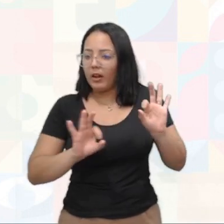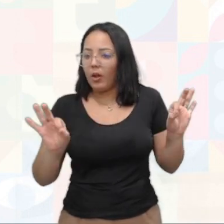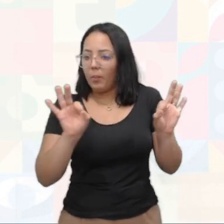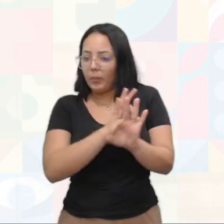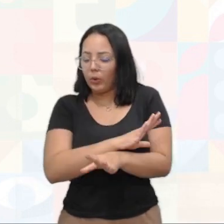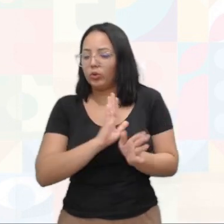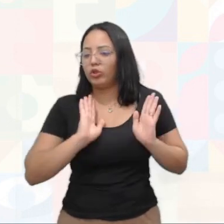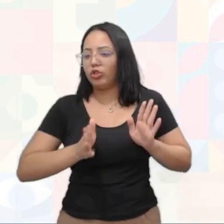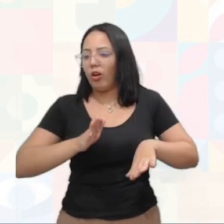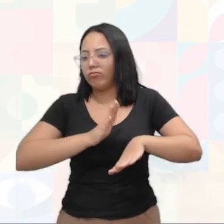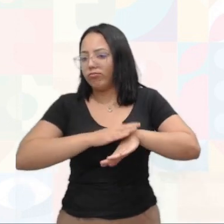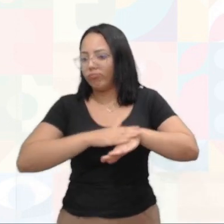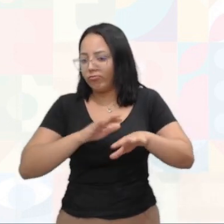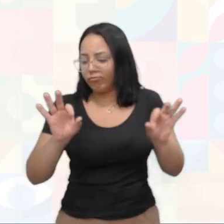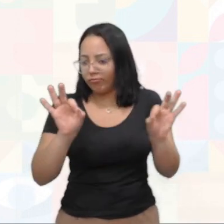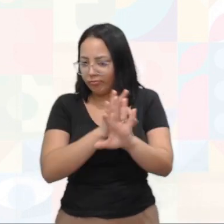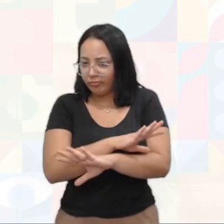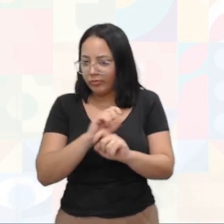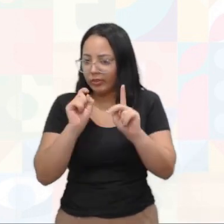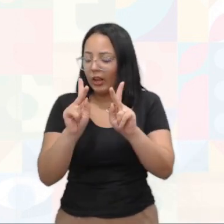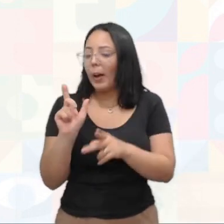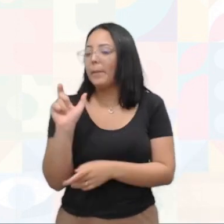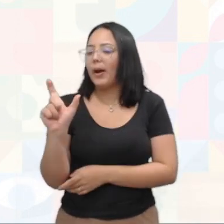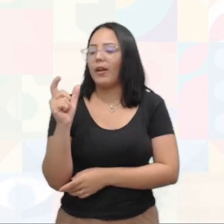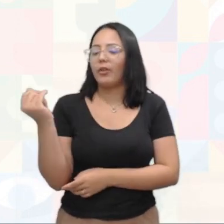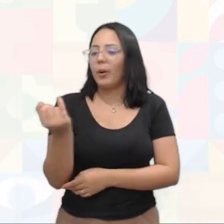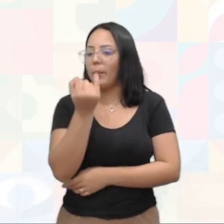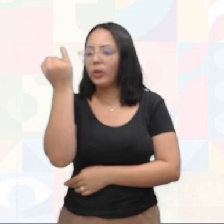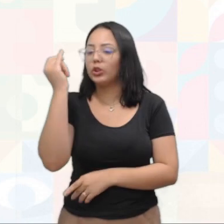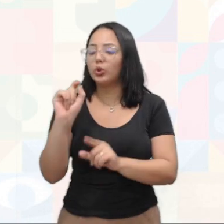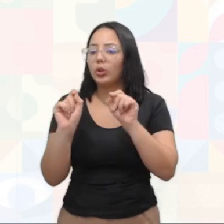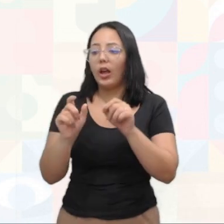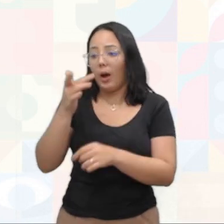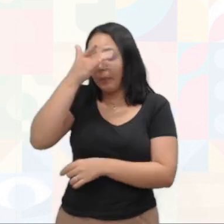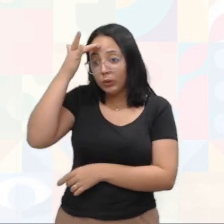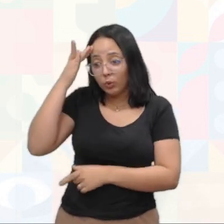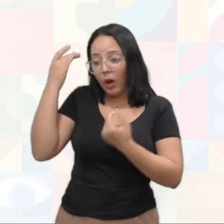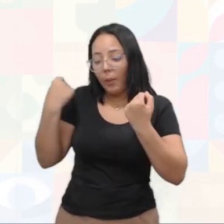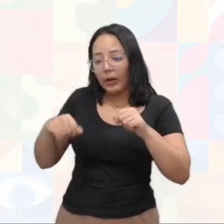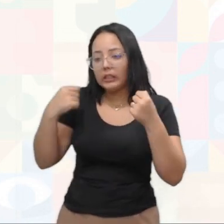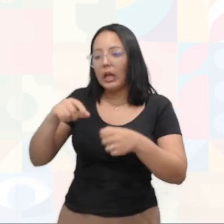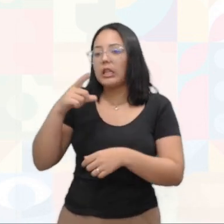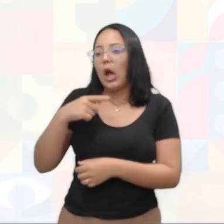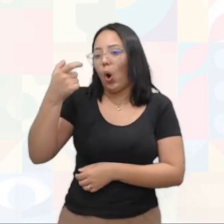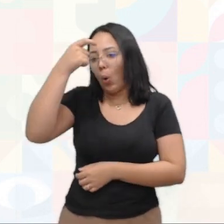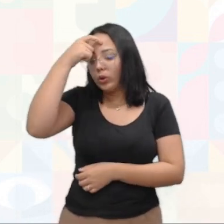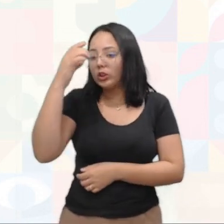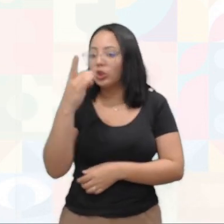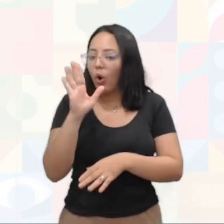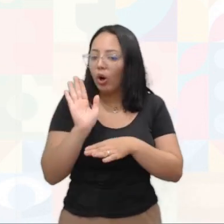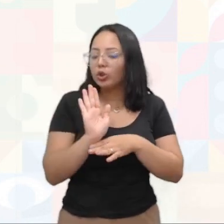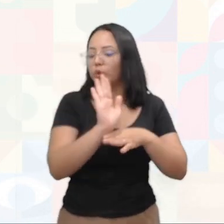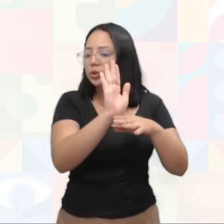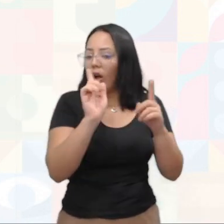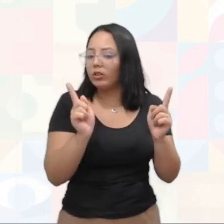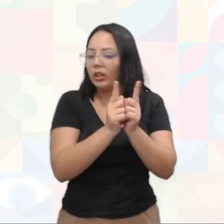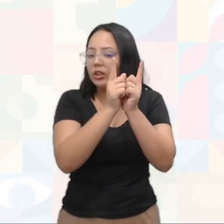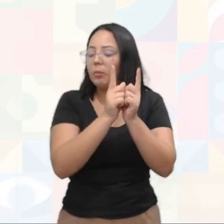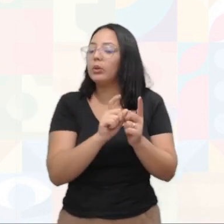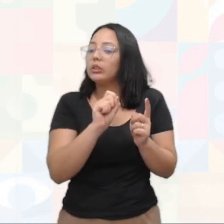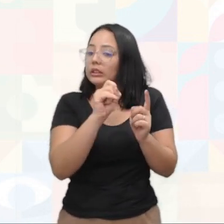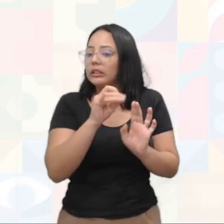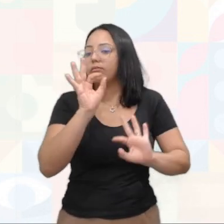essa situação. As palavras-chave aí. Essa pessoa tem que ter consciência de só prestar atendimento se ela